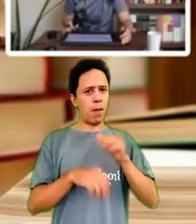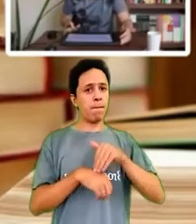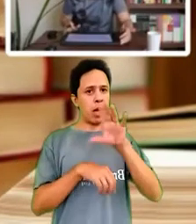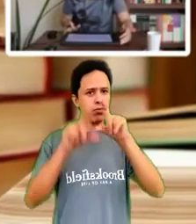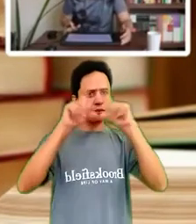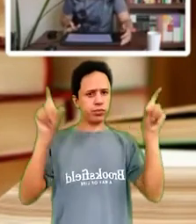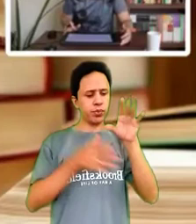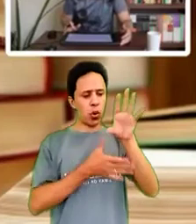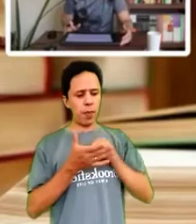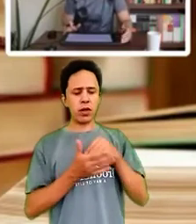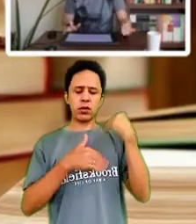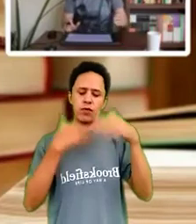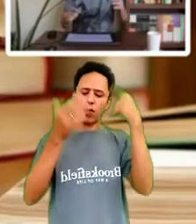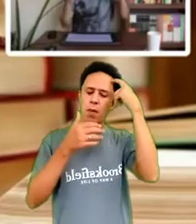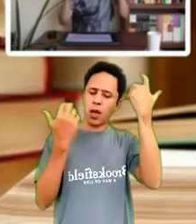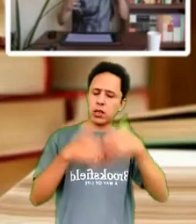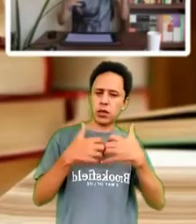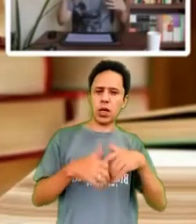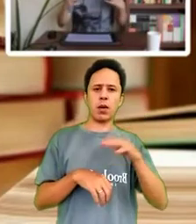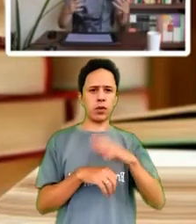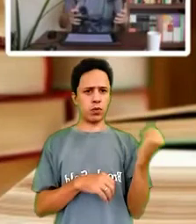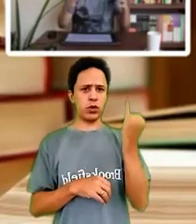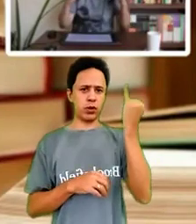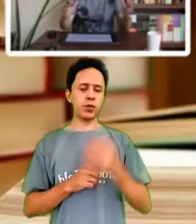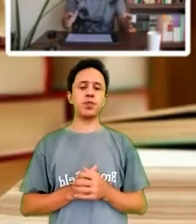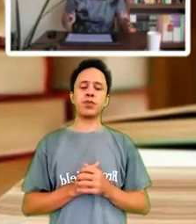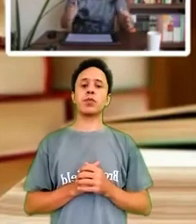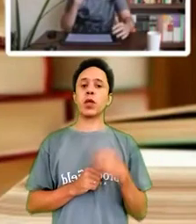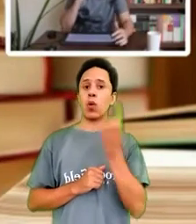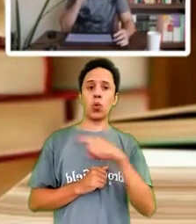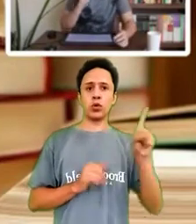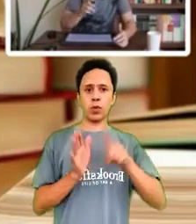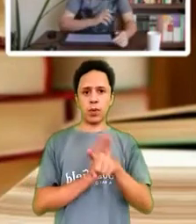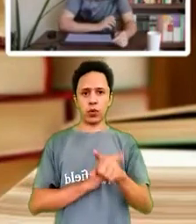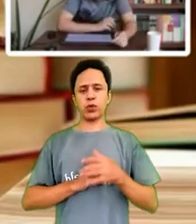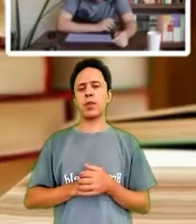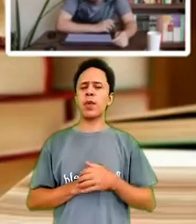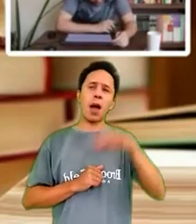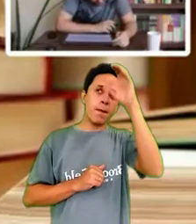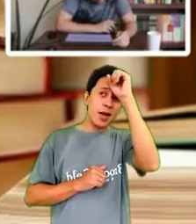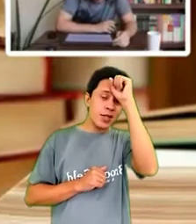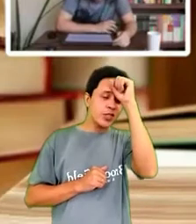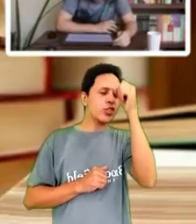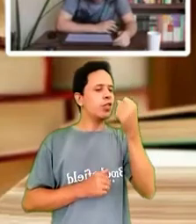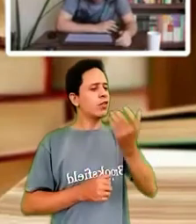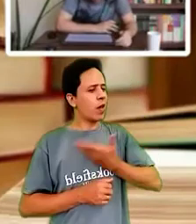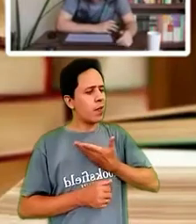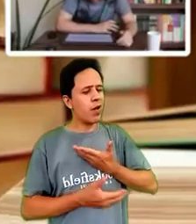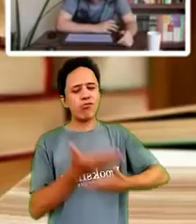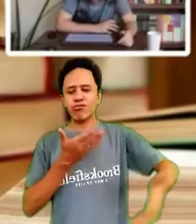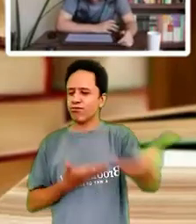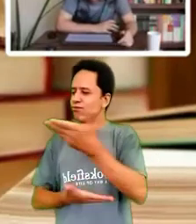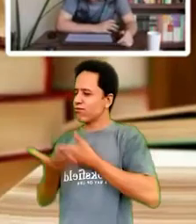coloque mais partes na sua resposta. Vamos desenvolver, vamos pensar, isso é importante. E a última questão de hoje: aprendi